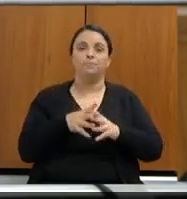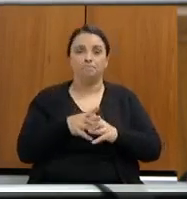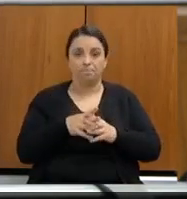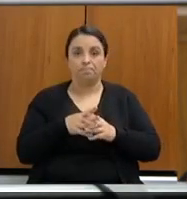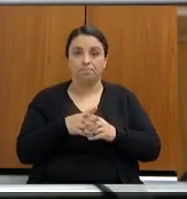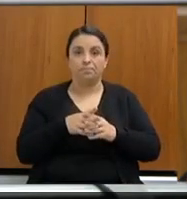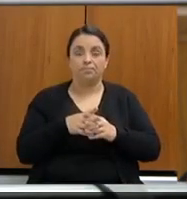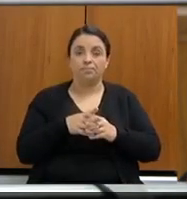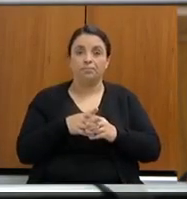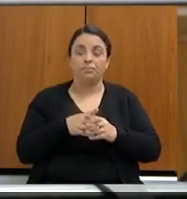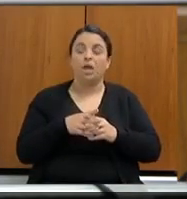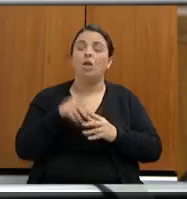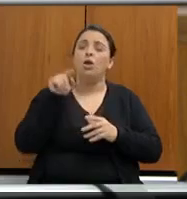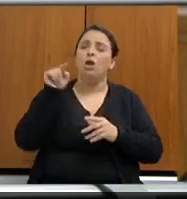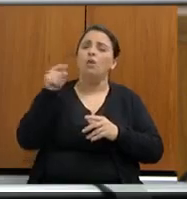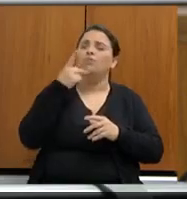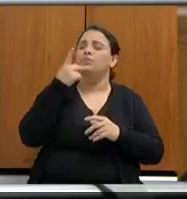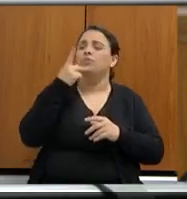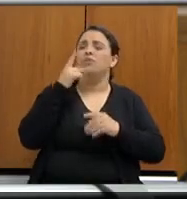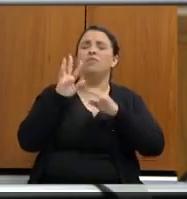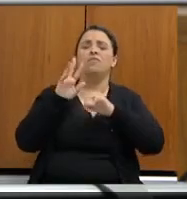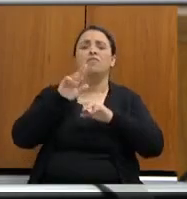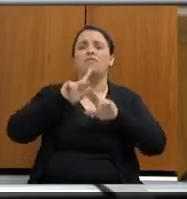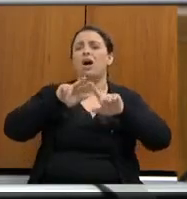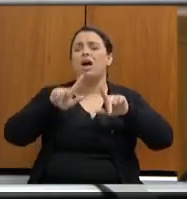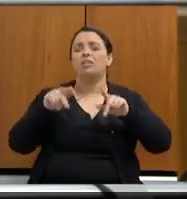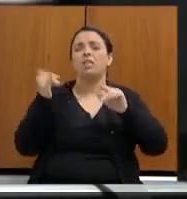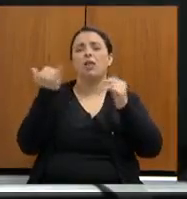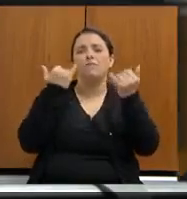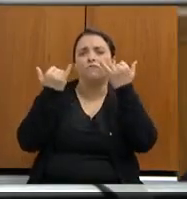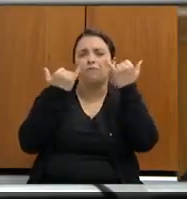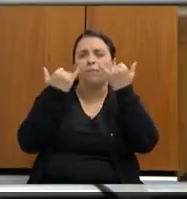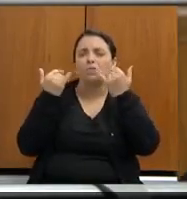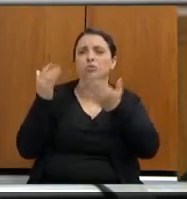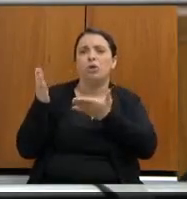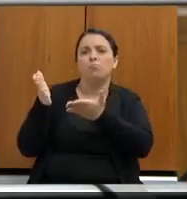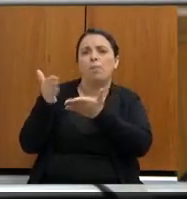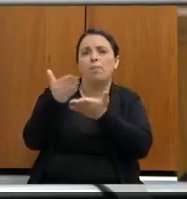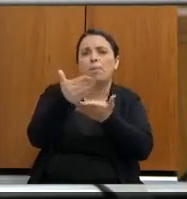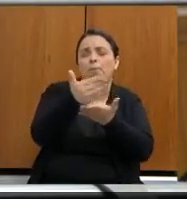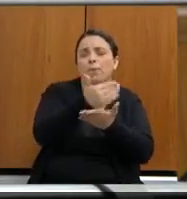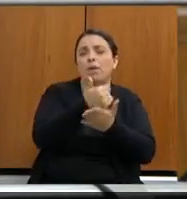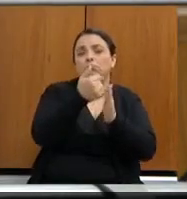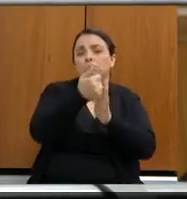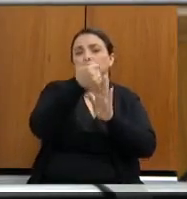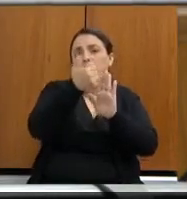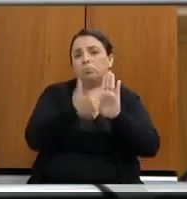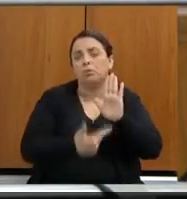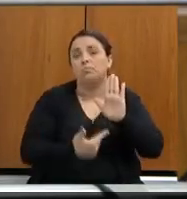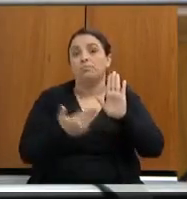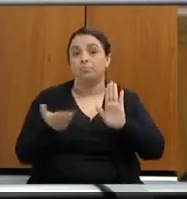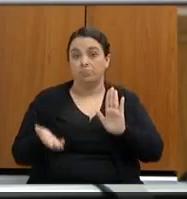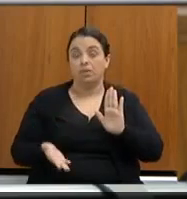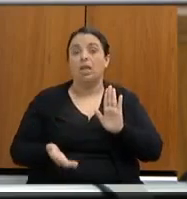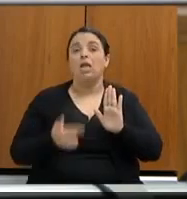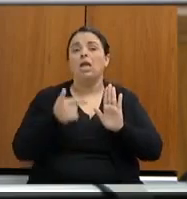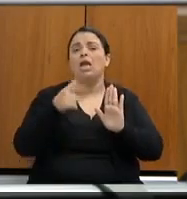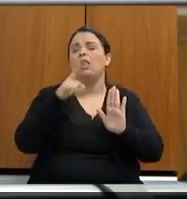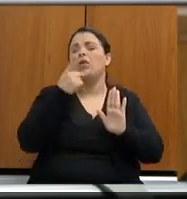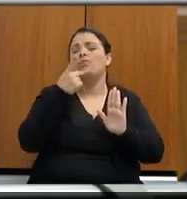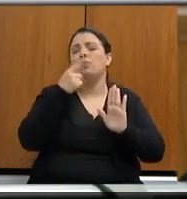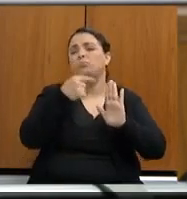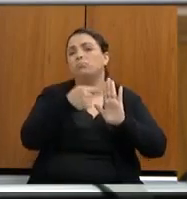Comandante o senhor trouxe vários dados né dentro dos dados apresentados o número de ocorrência